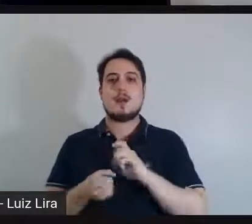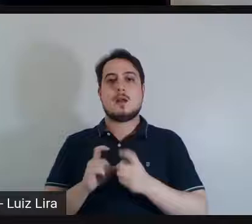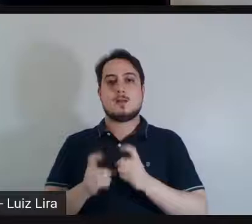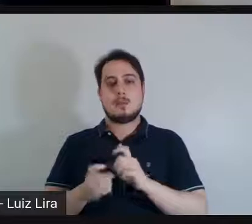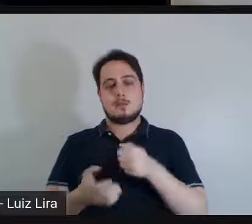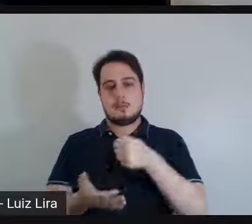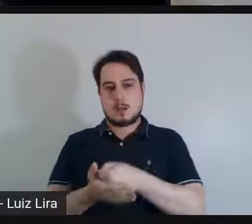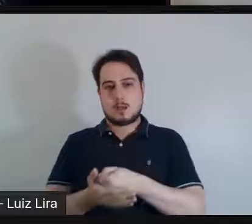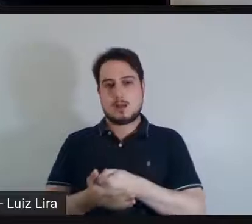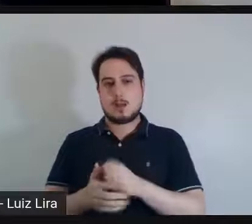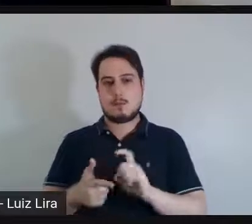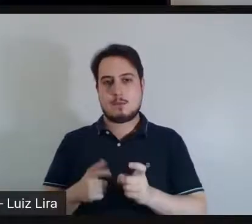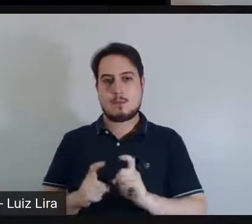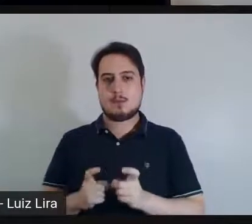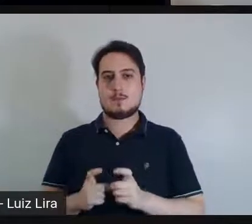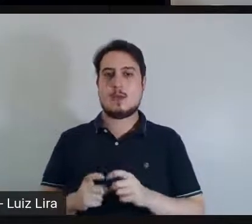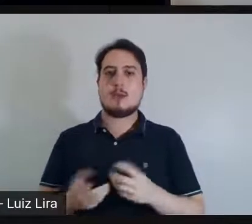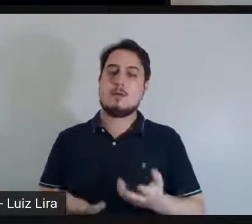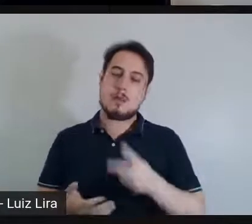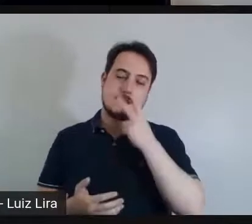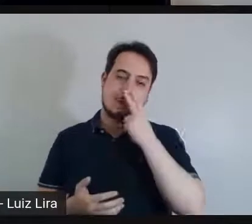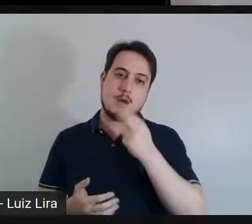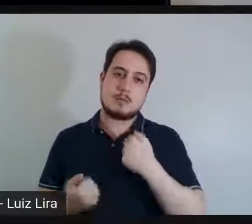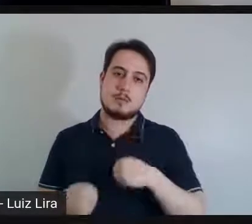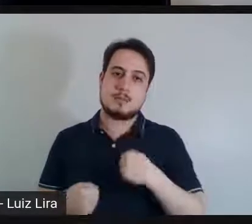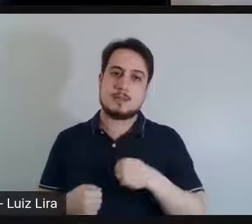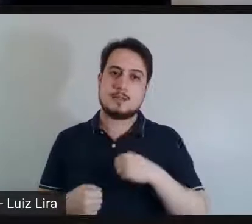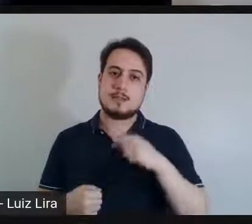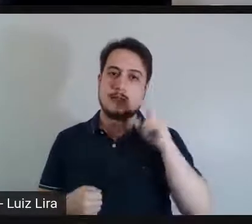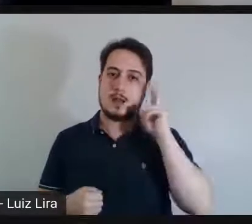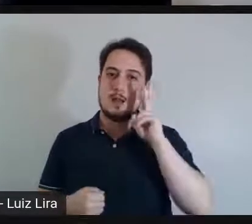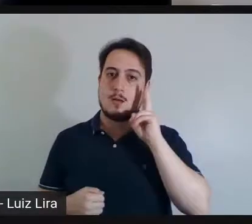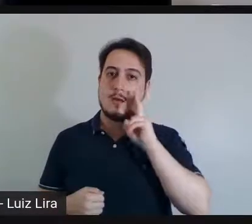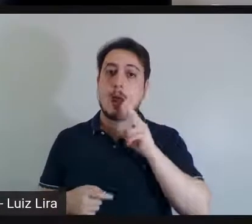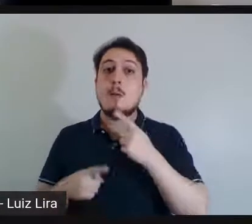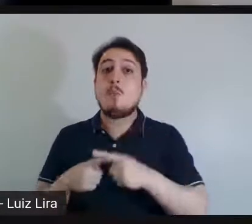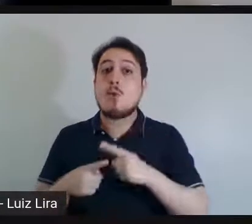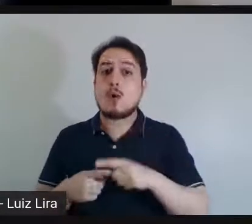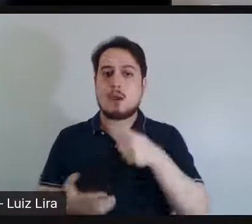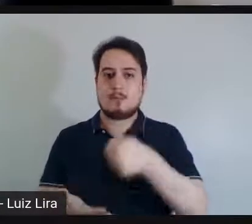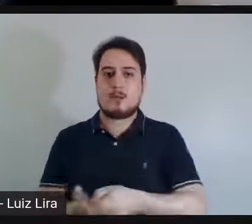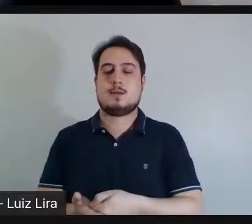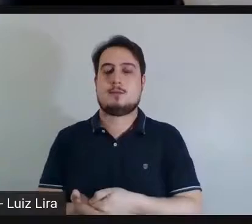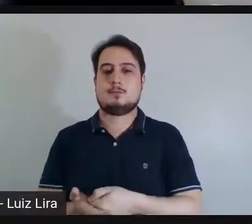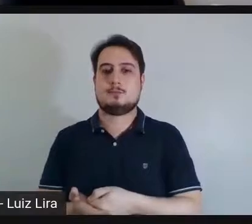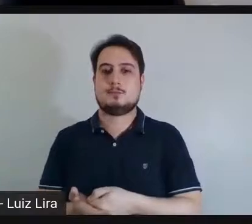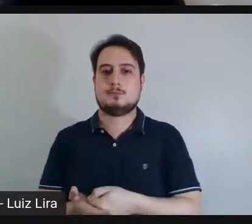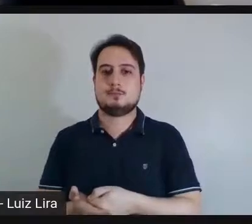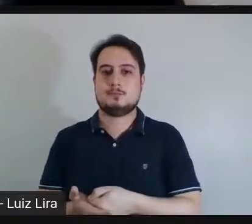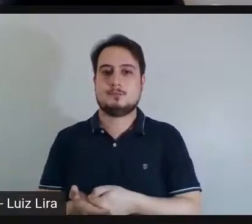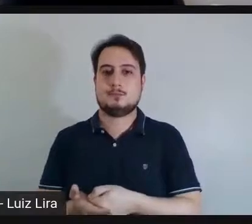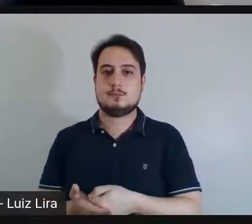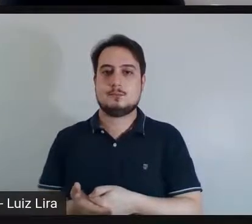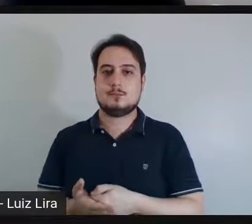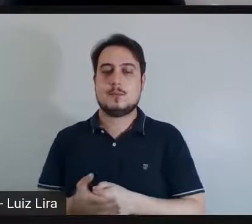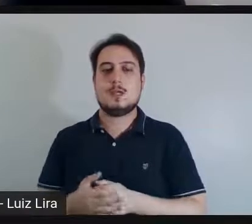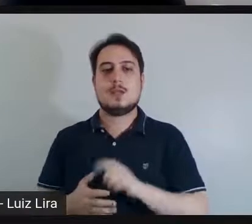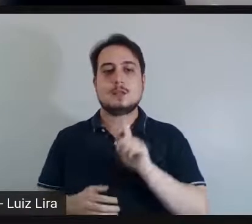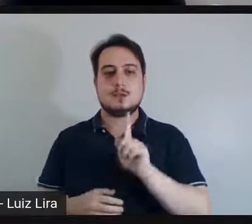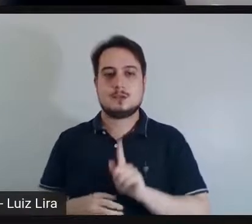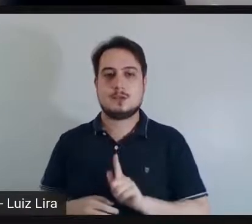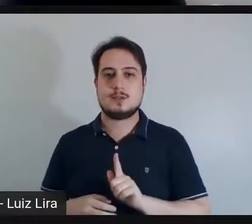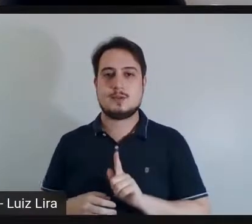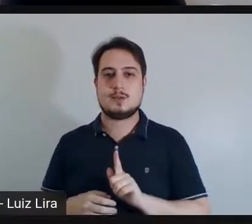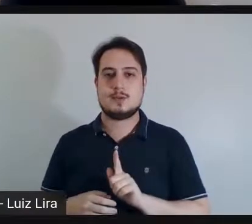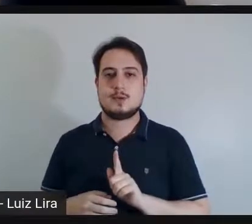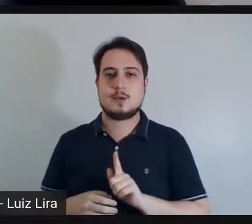Pode. Eu só acho que isso tem que estar nos autos. Por que está pagando? Porque, por gestor e fiscal de contrato, essa